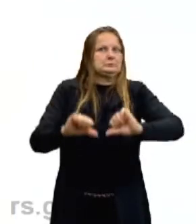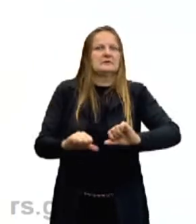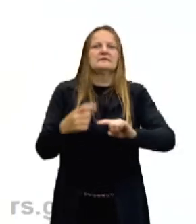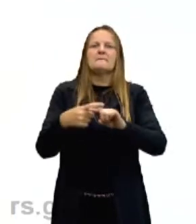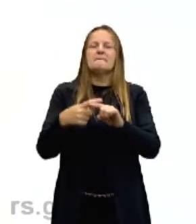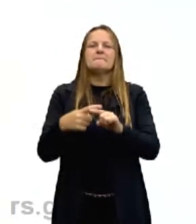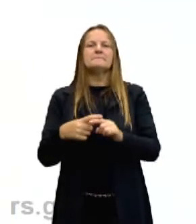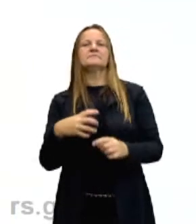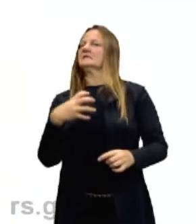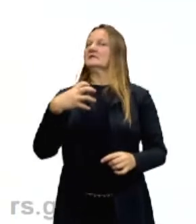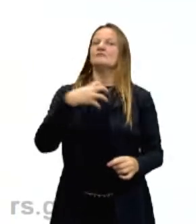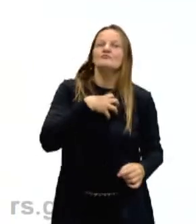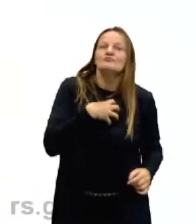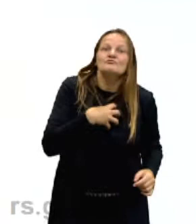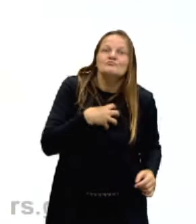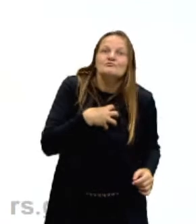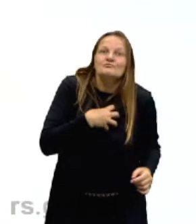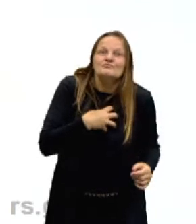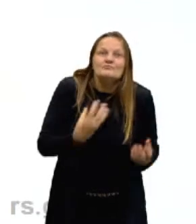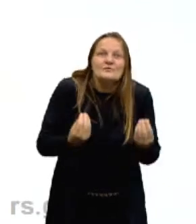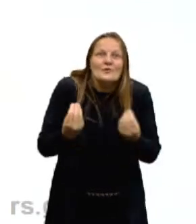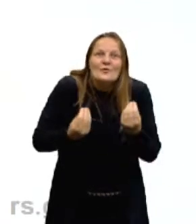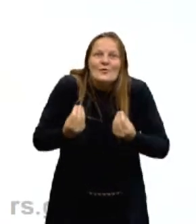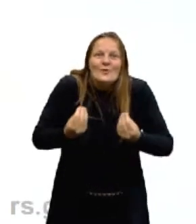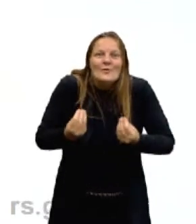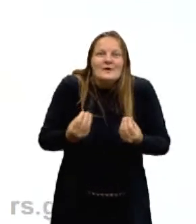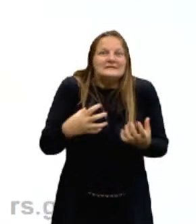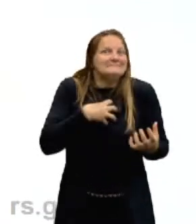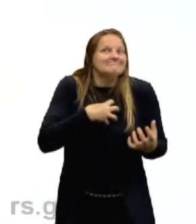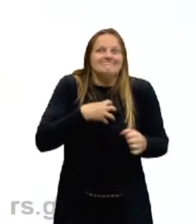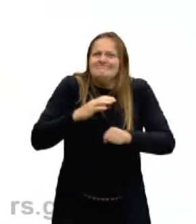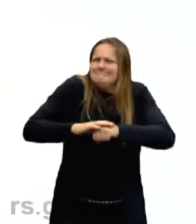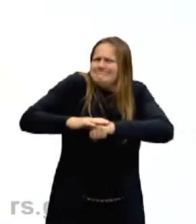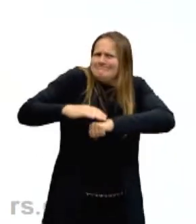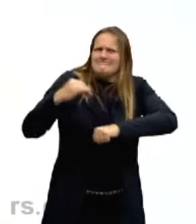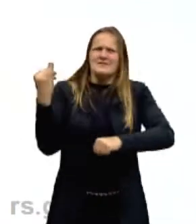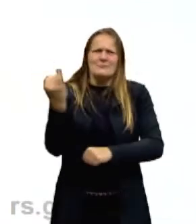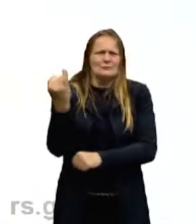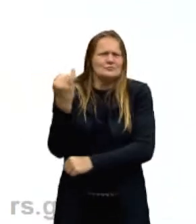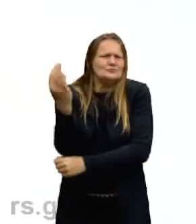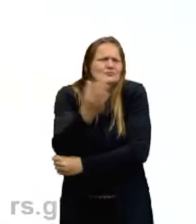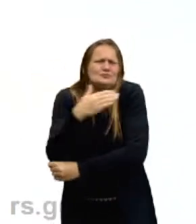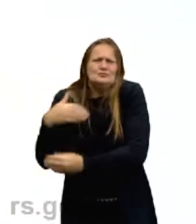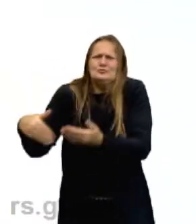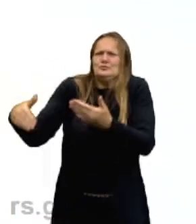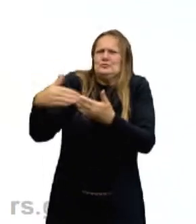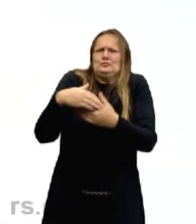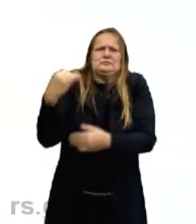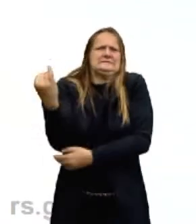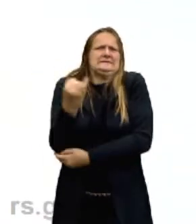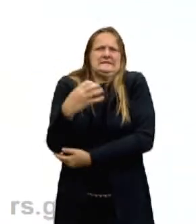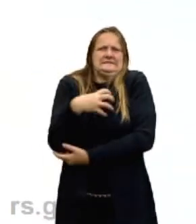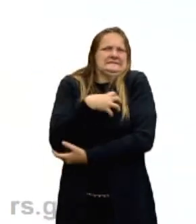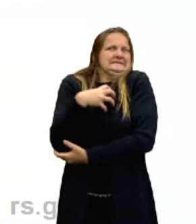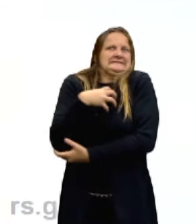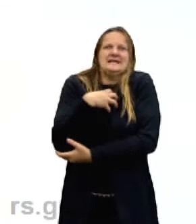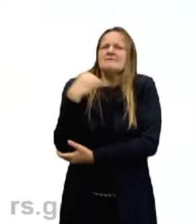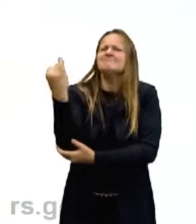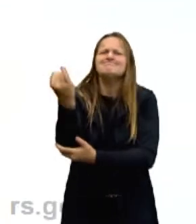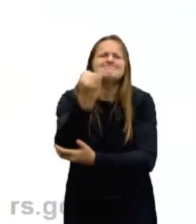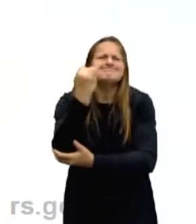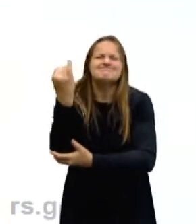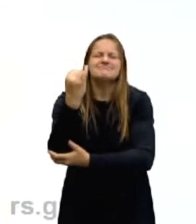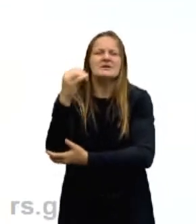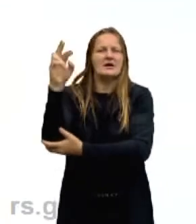seja o sentimento cara aqui ele é mais importante do que tudo assim o sentimento é mais